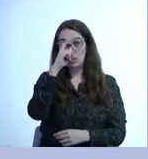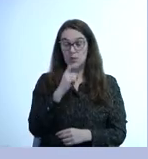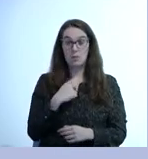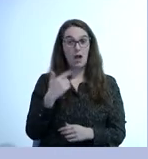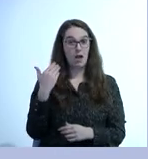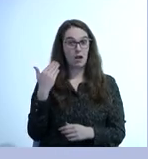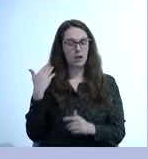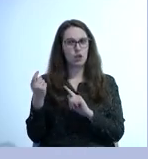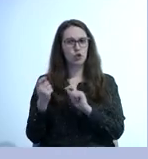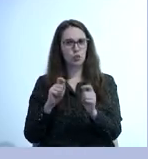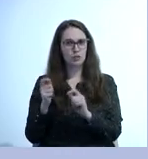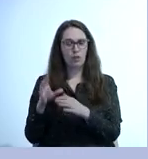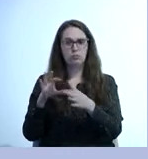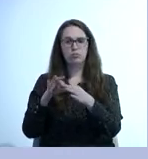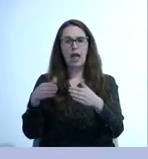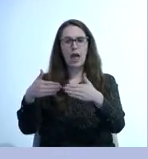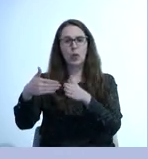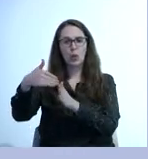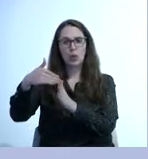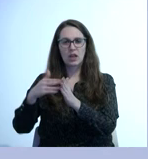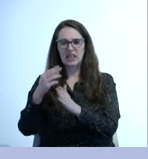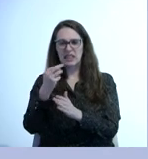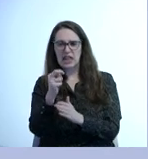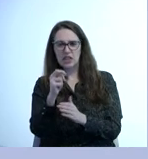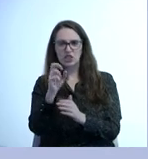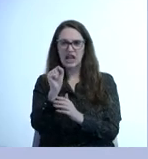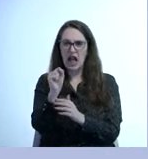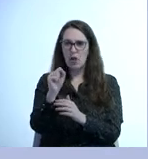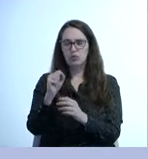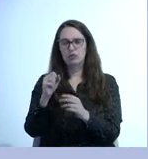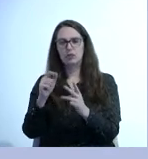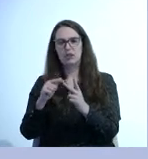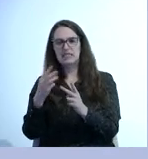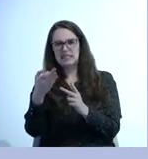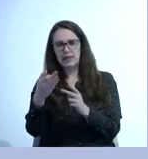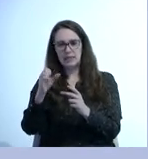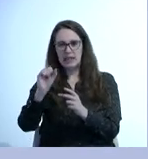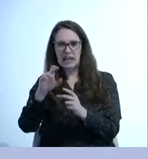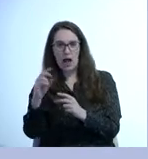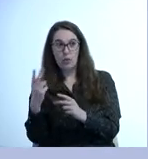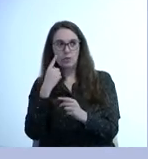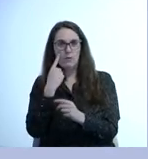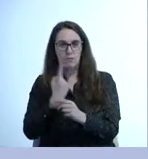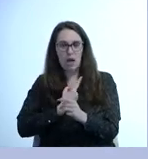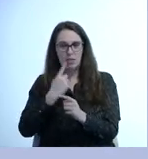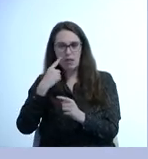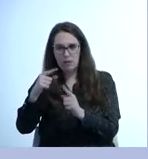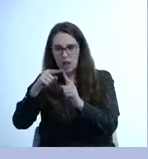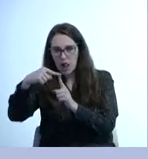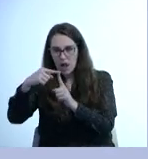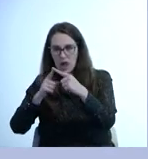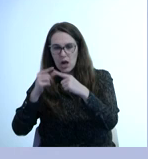sobre os ângulos mágicos, dos 3 graus e dos 7 graus, e nós tínhamos uma espécie de cábulas dos ângulos matemáticos e das